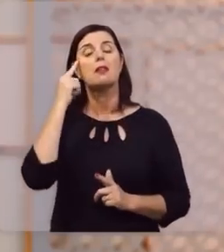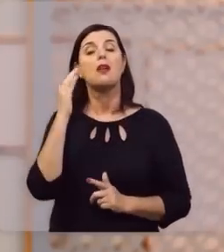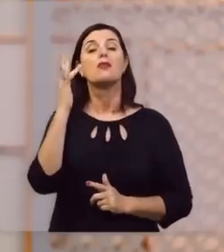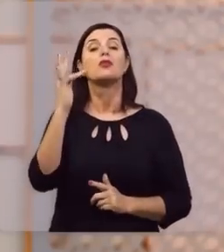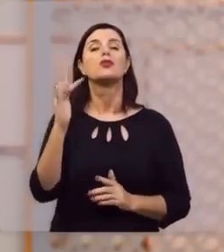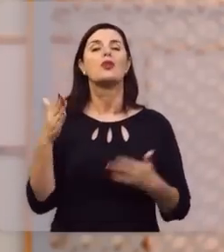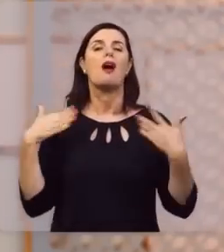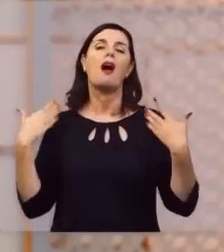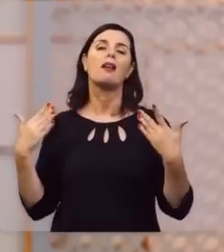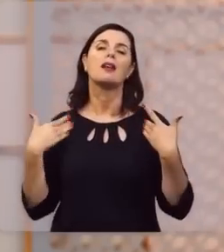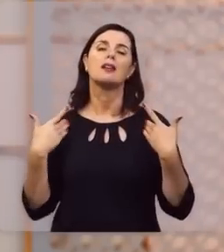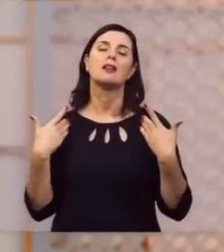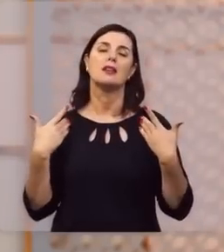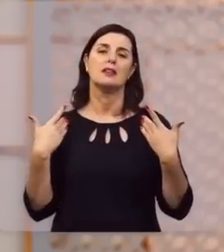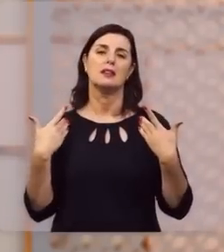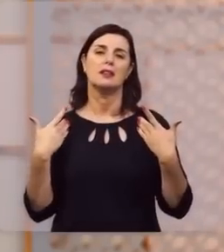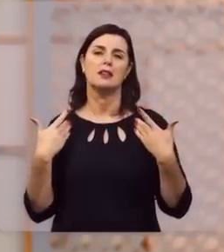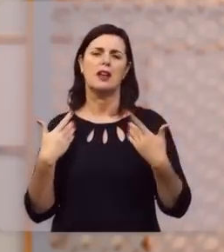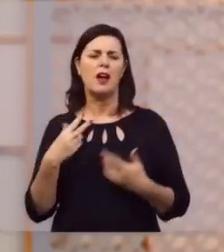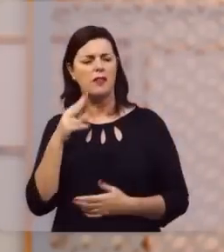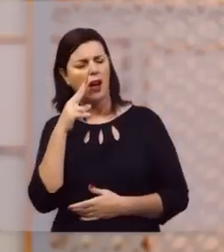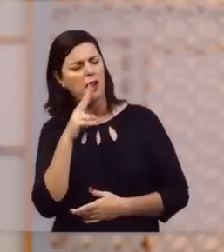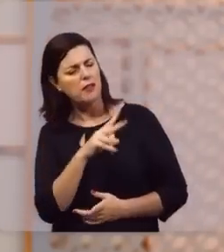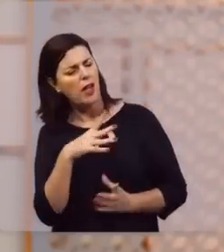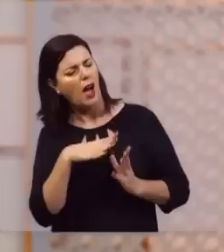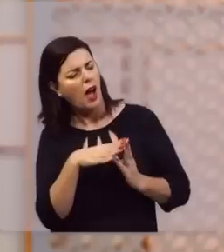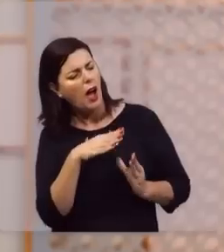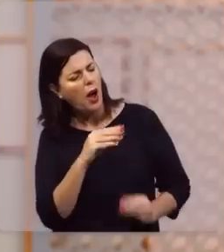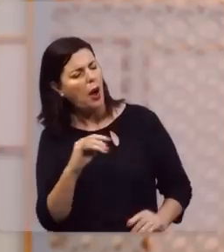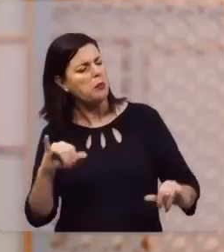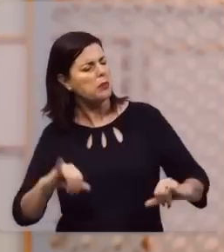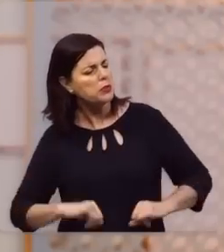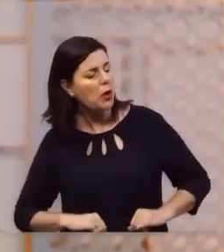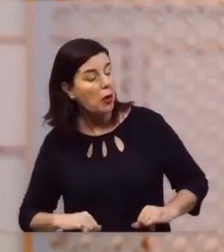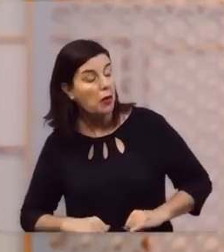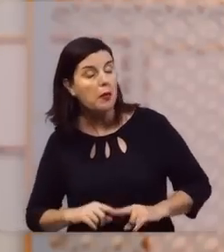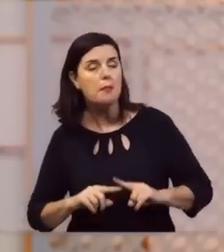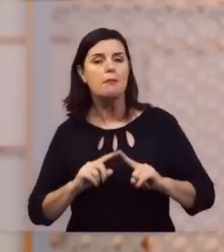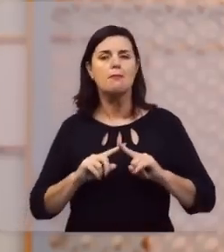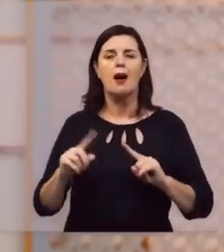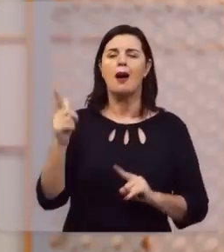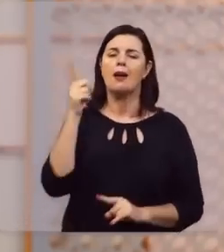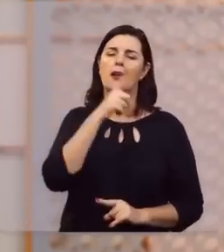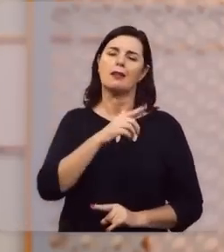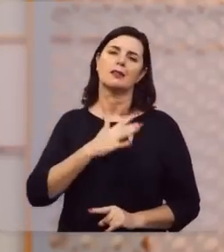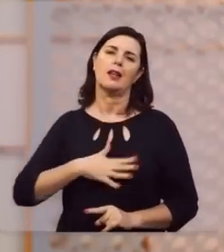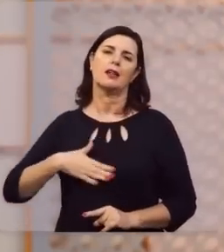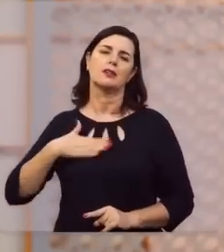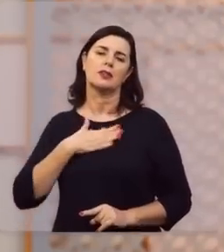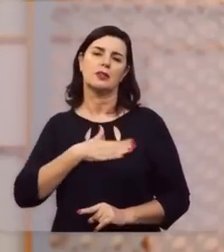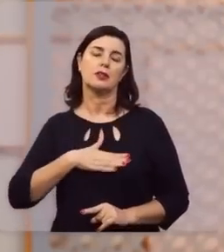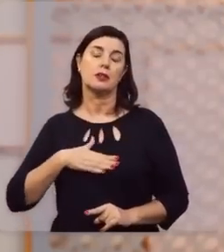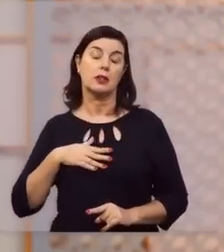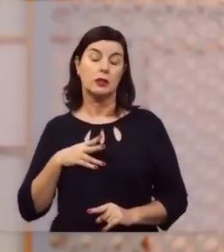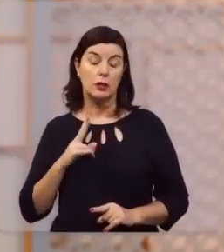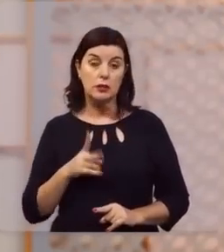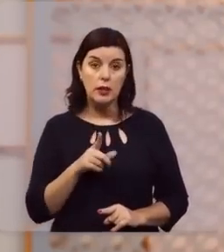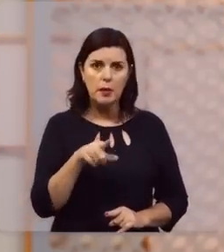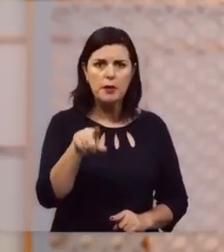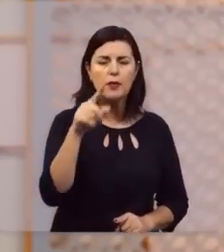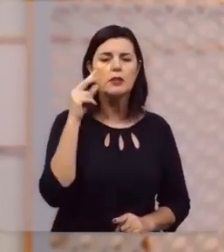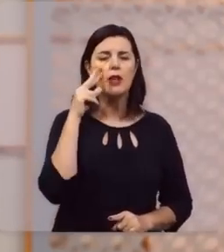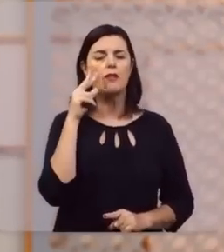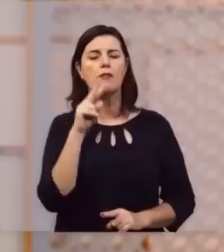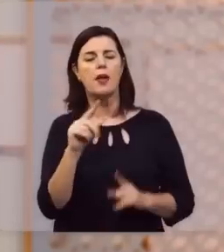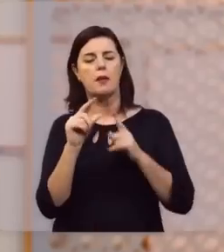a ele ele vai ver o penoso trabalho da sua alma e vai ficar satisfeito e toda vez que